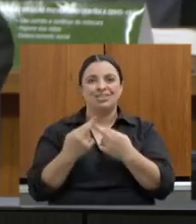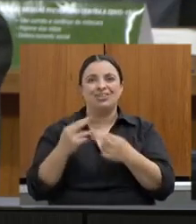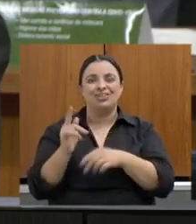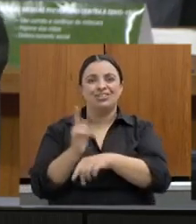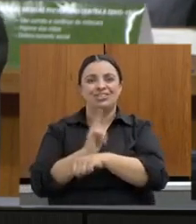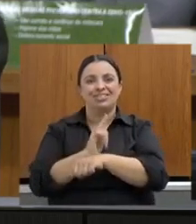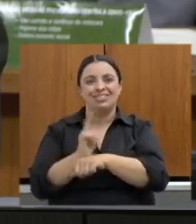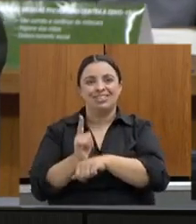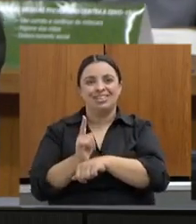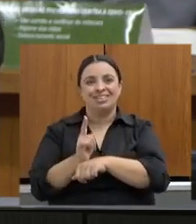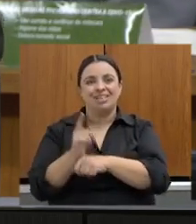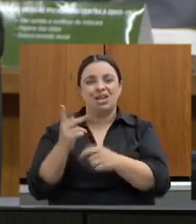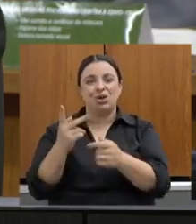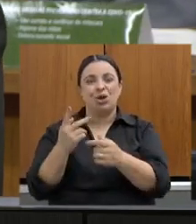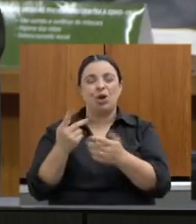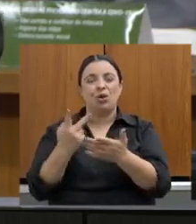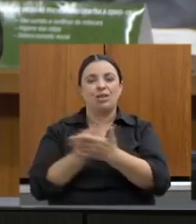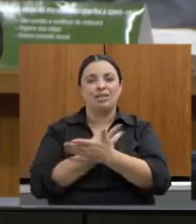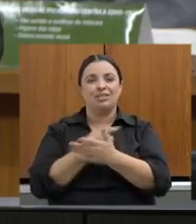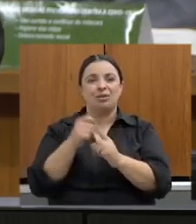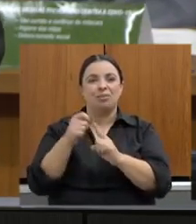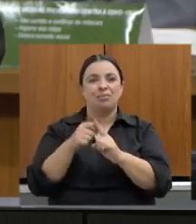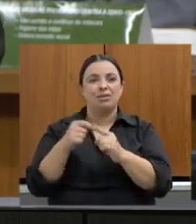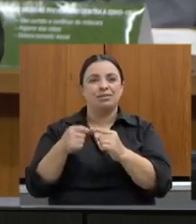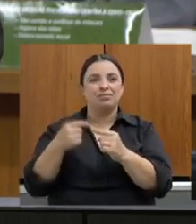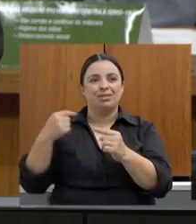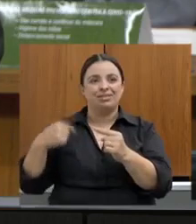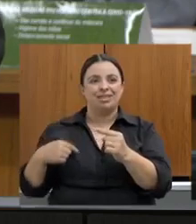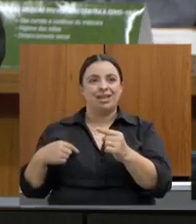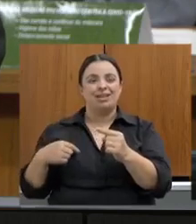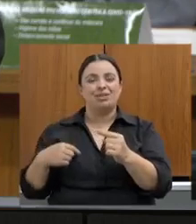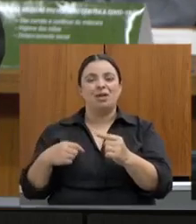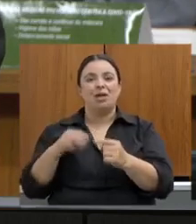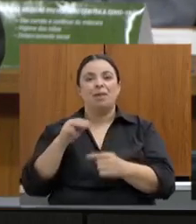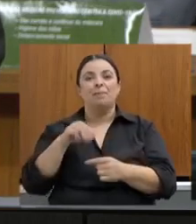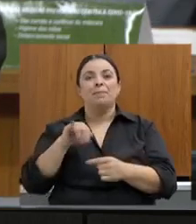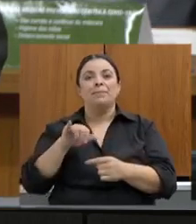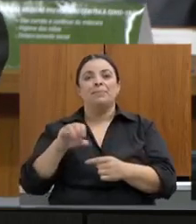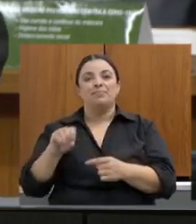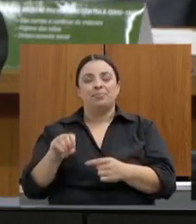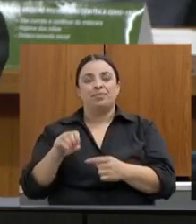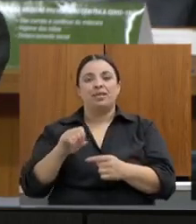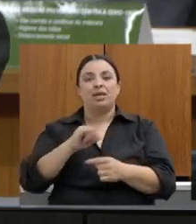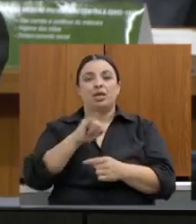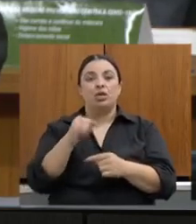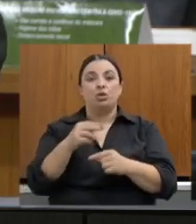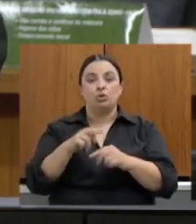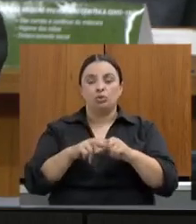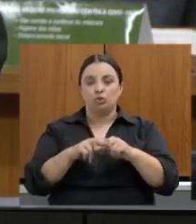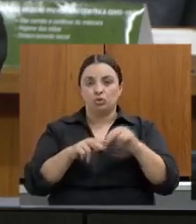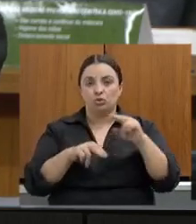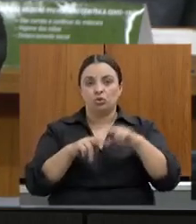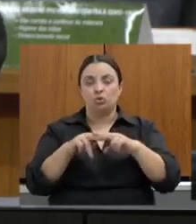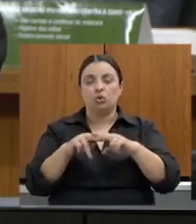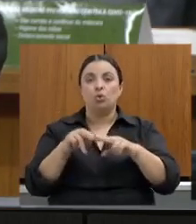ao longo deste mês passado final de maio junho e agora temos utilizados essa